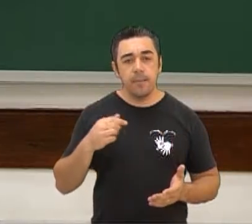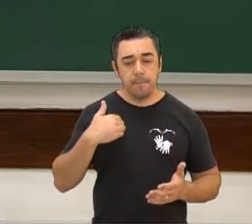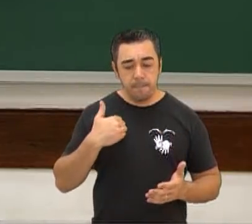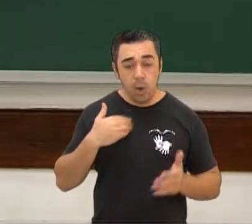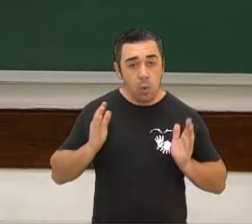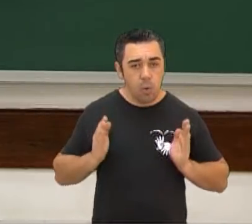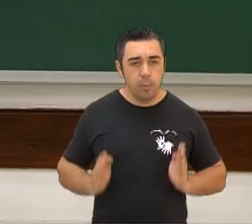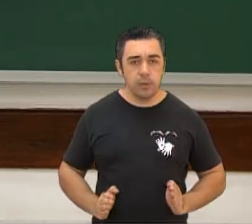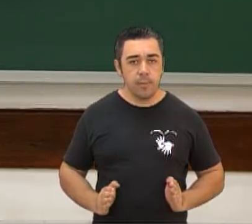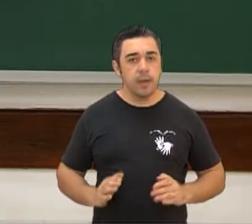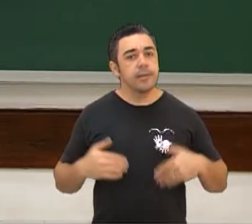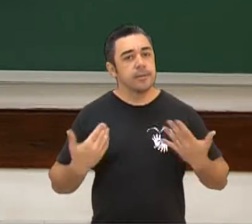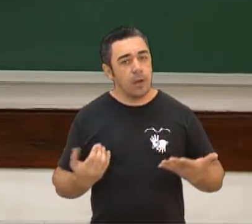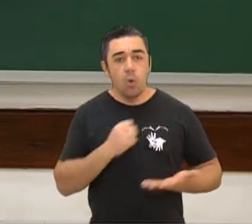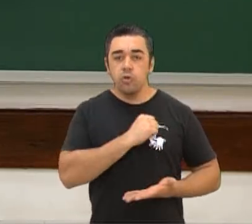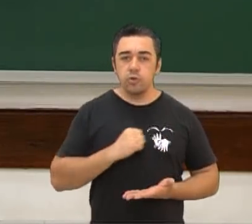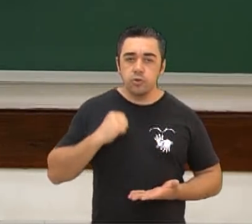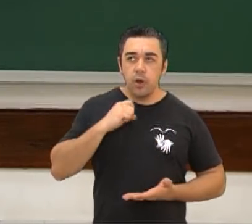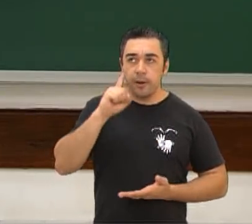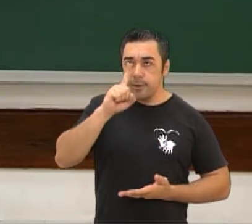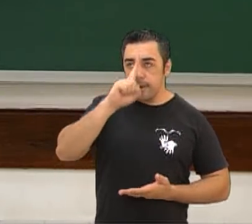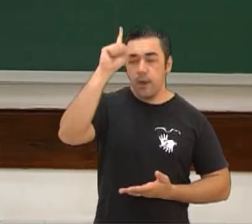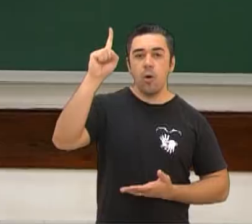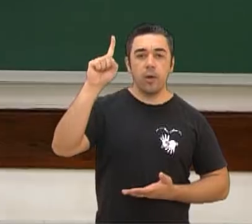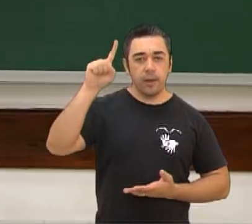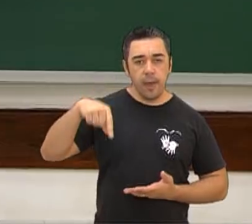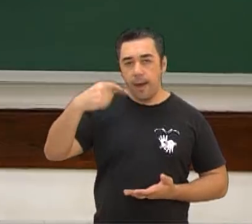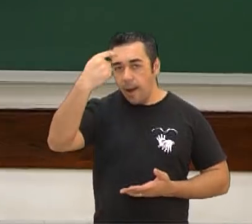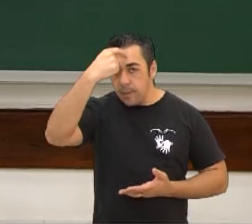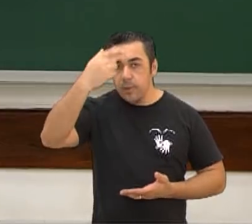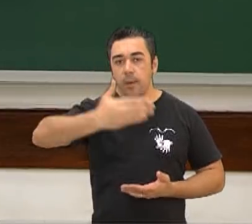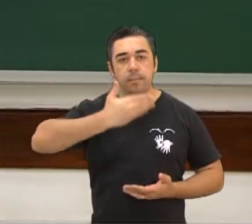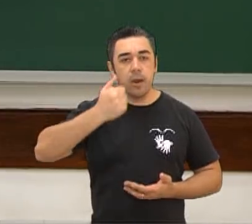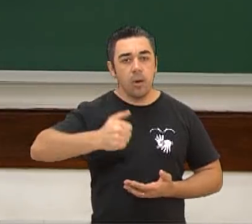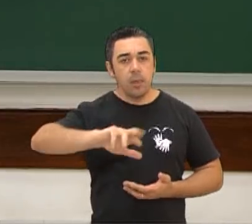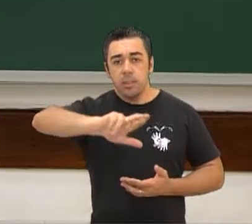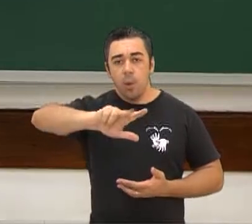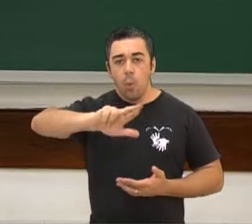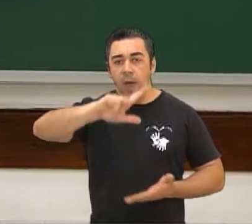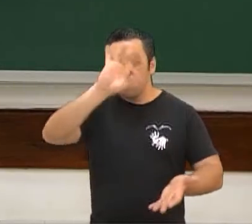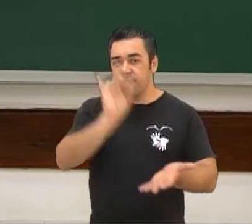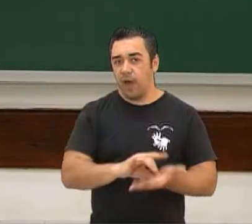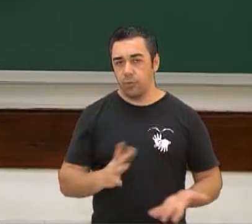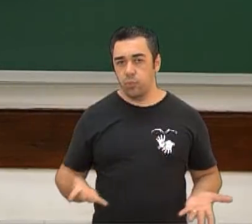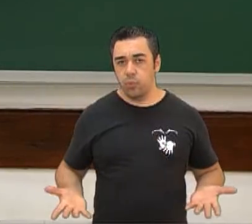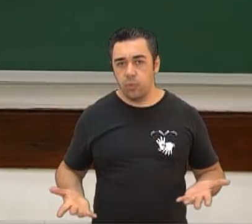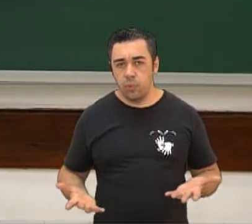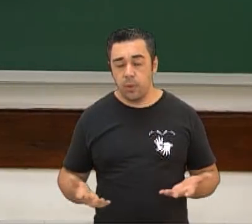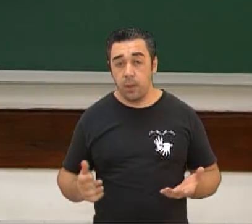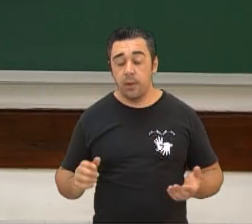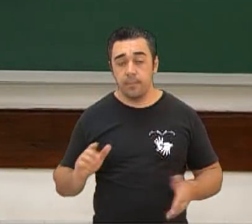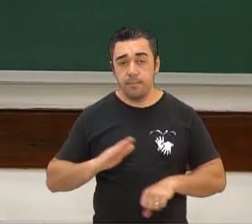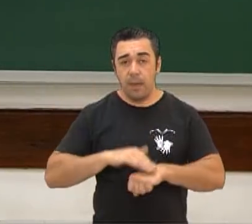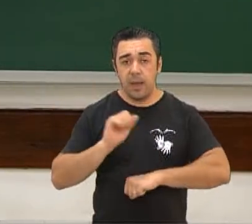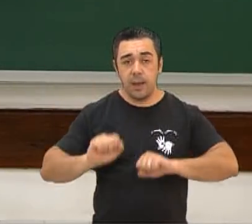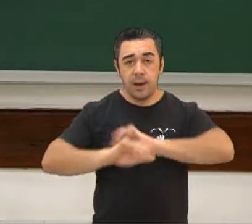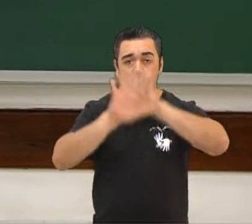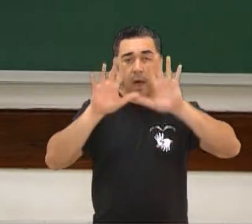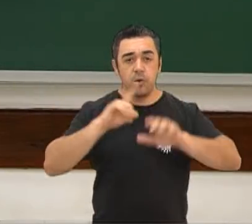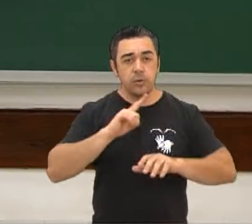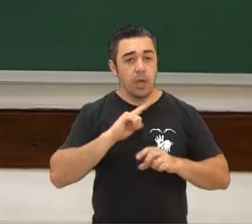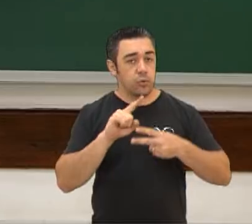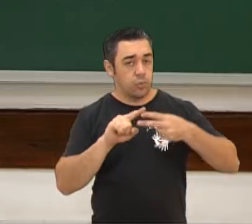apenas inventou que é melhor, que a razão é melhor, não que é de fato, tá? Isso fica um pouco mais claro quando a gente analisa outros